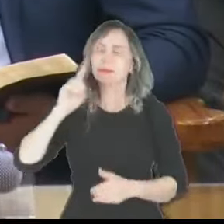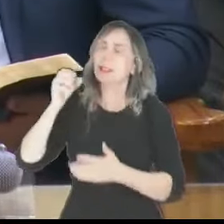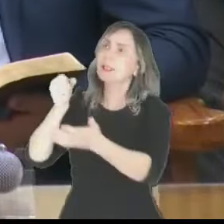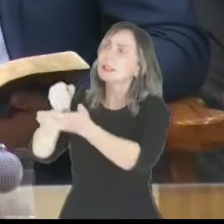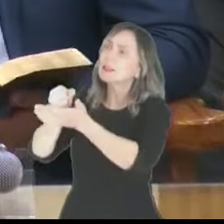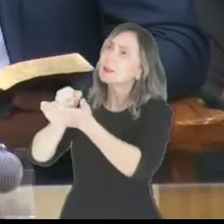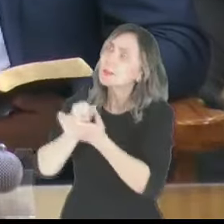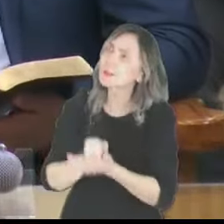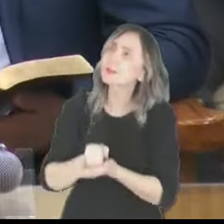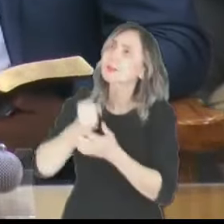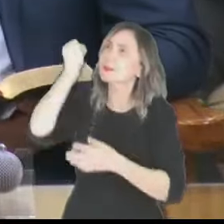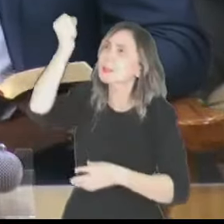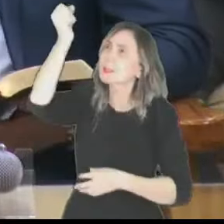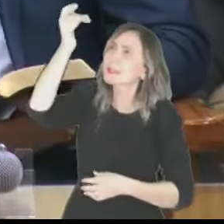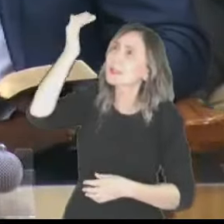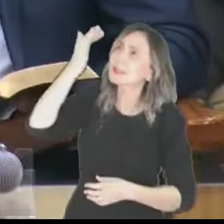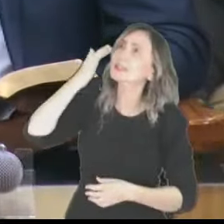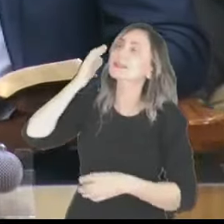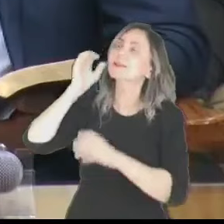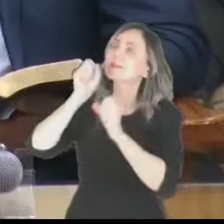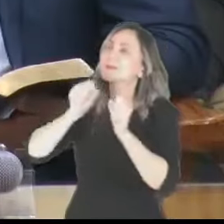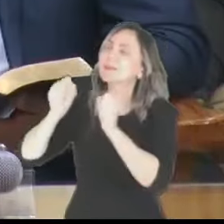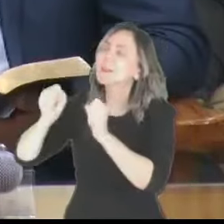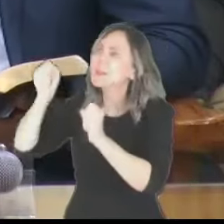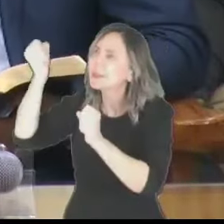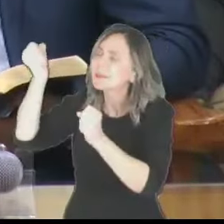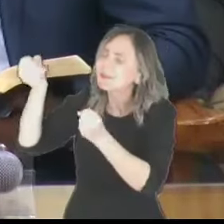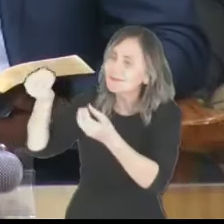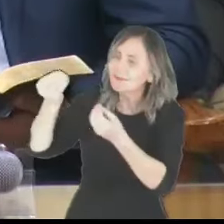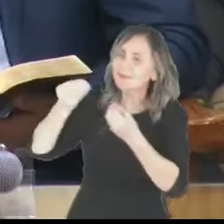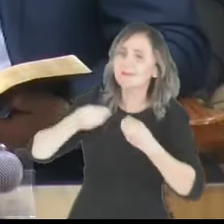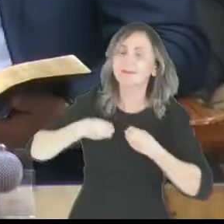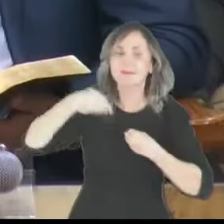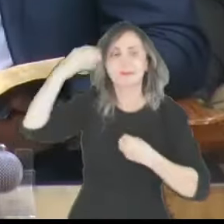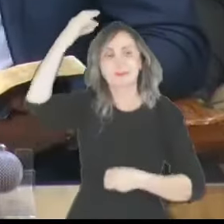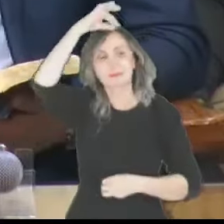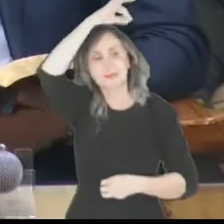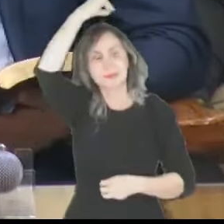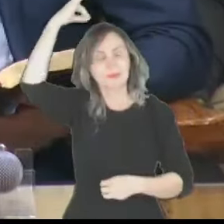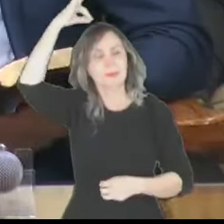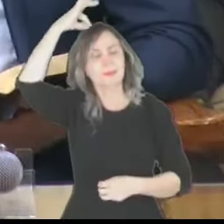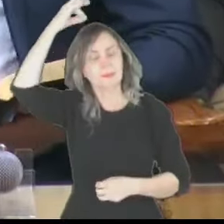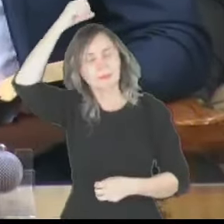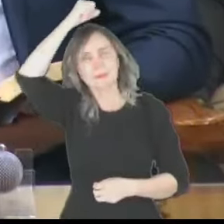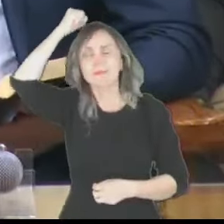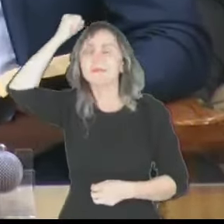Deus, a graça de Deus, e o poder de Deus, e o Espírito Santo assistindo da sua vida.